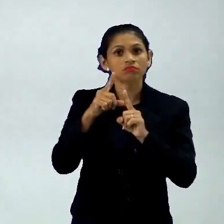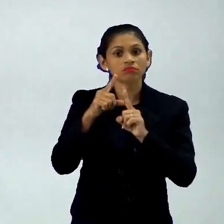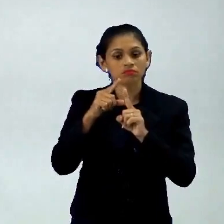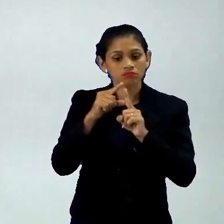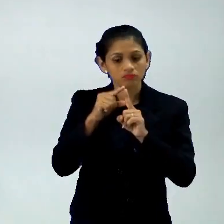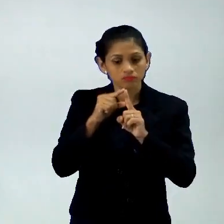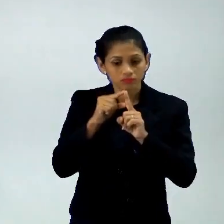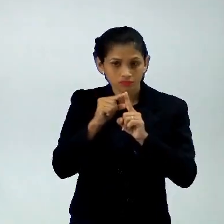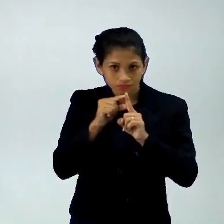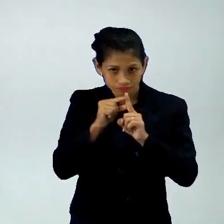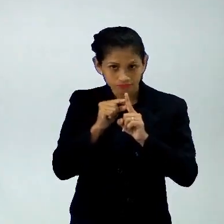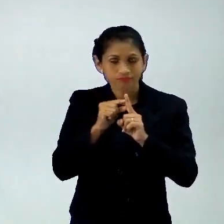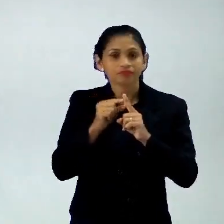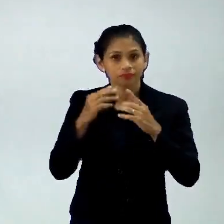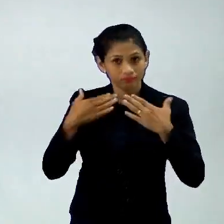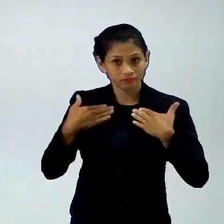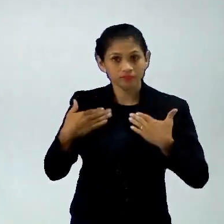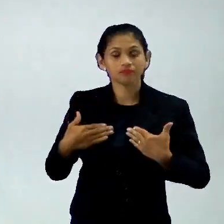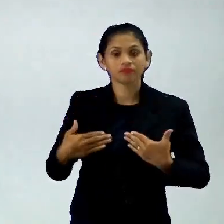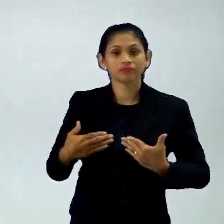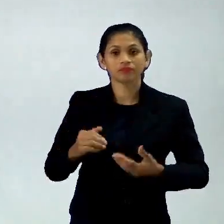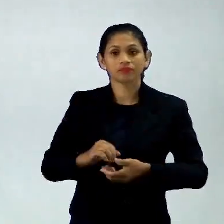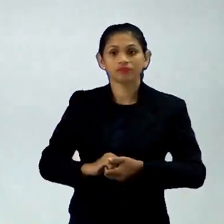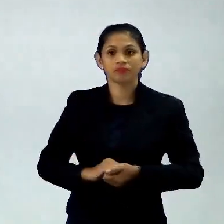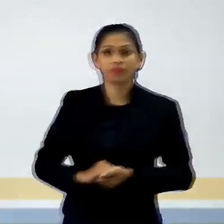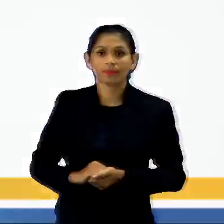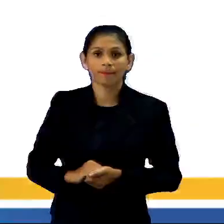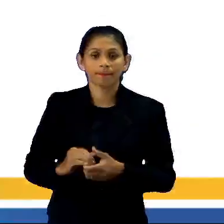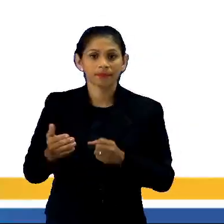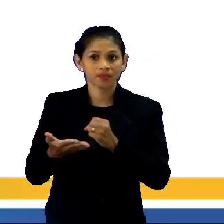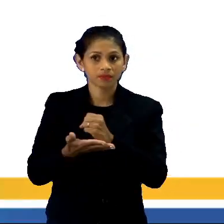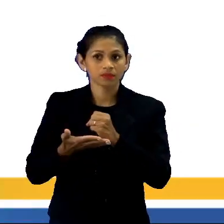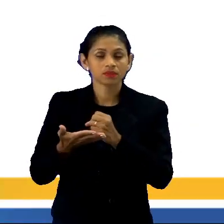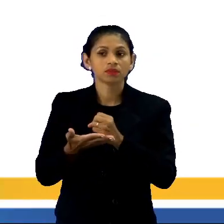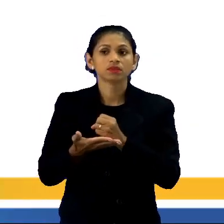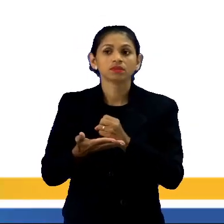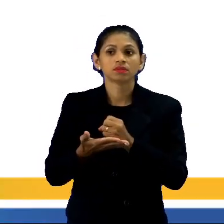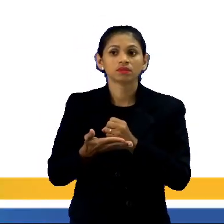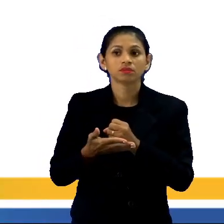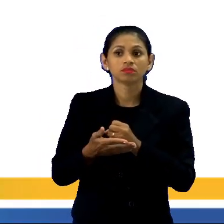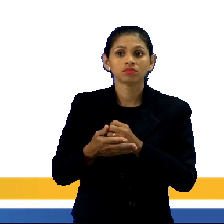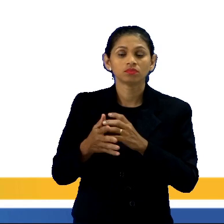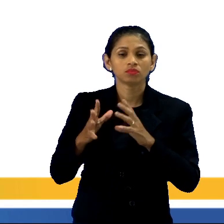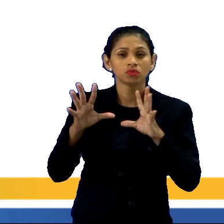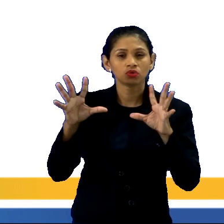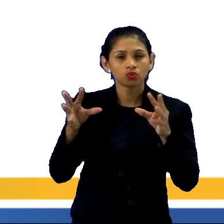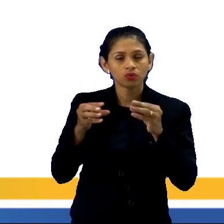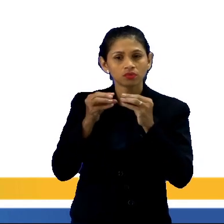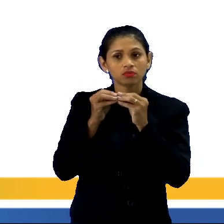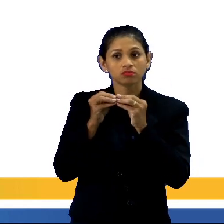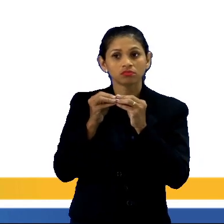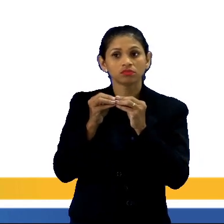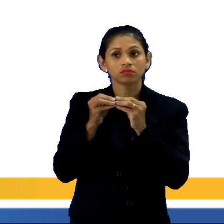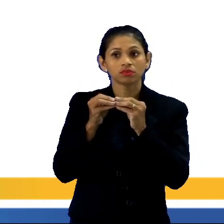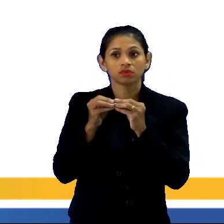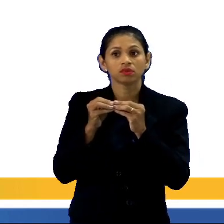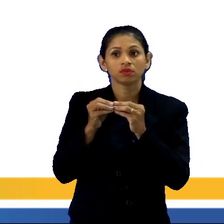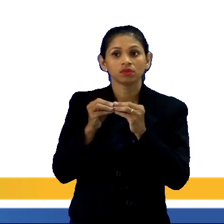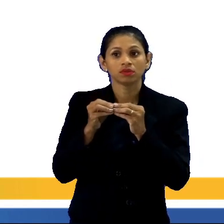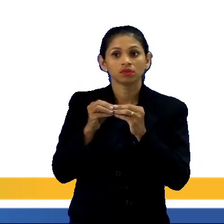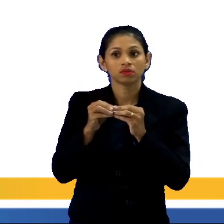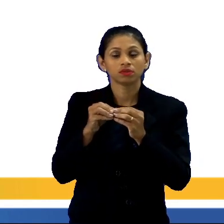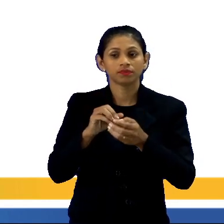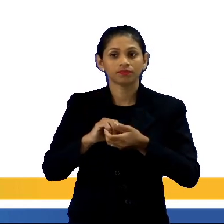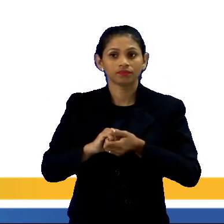momento que ele é necessário. E aí, basicamente, o resumo que a gente tem sobre essa parte seria o seguinte: as glândulas endócrinas